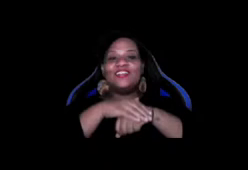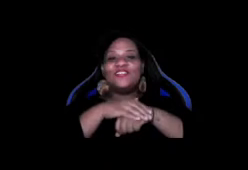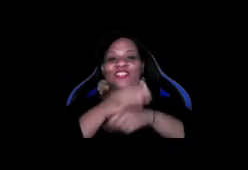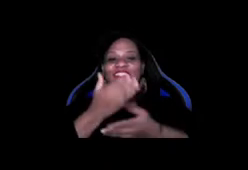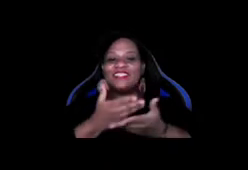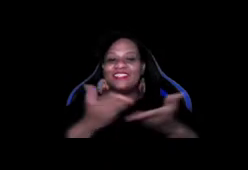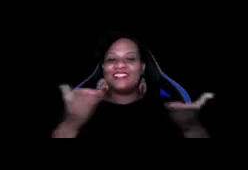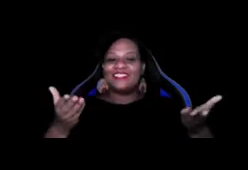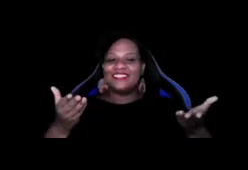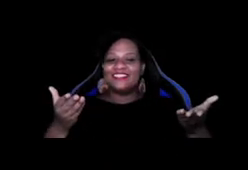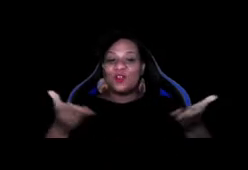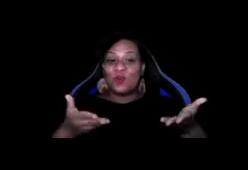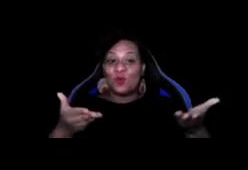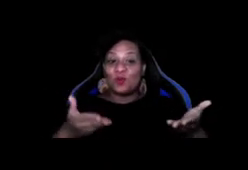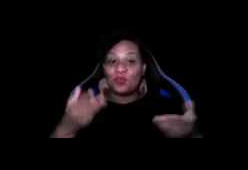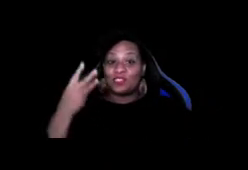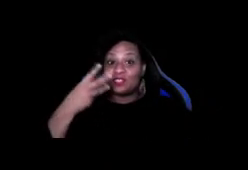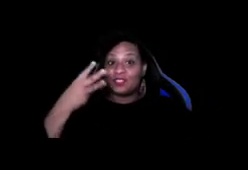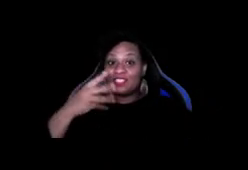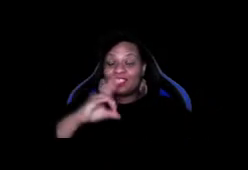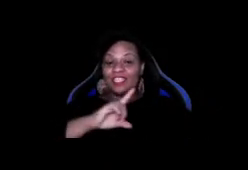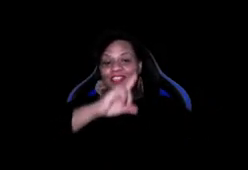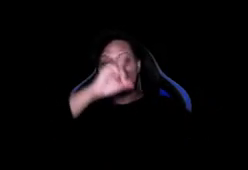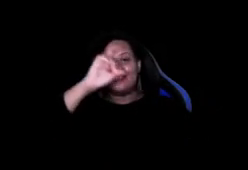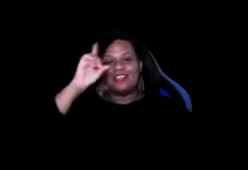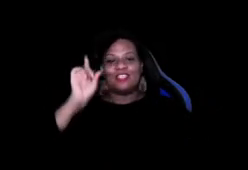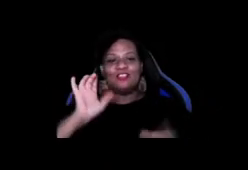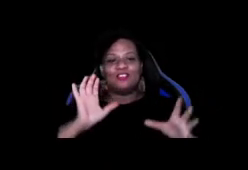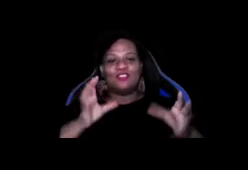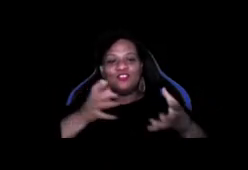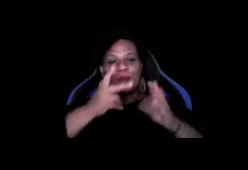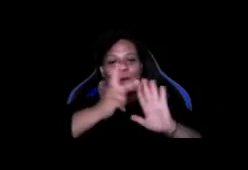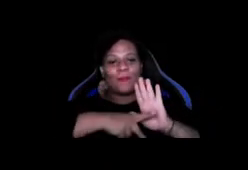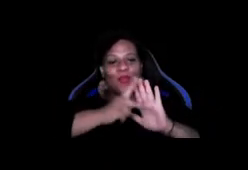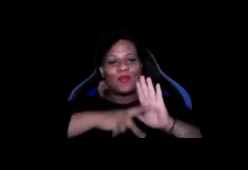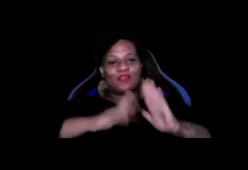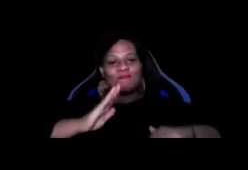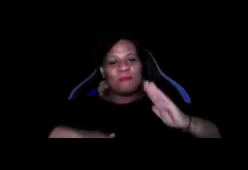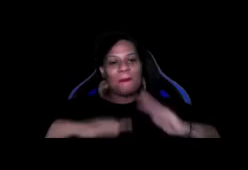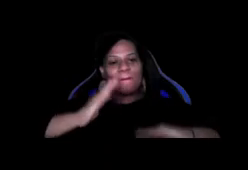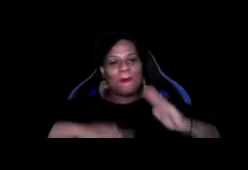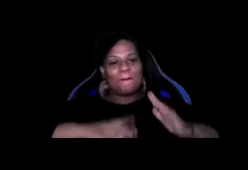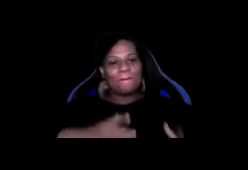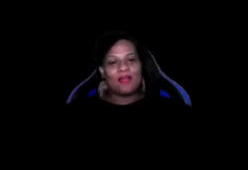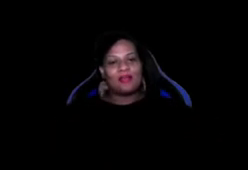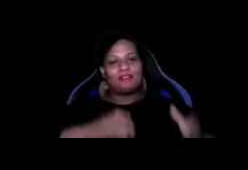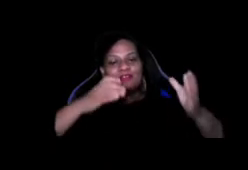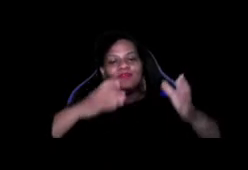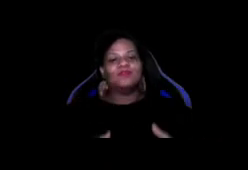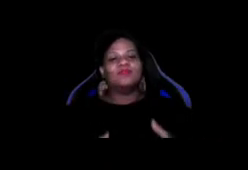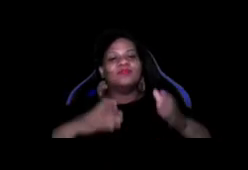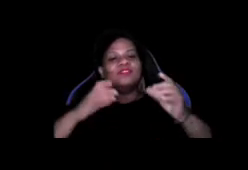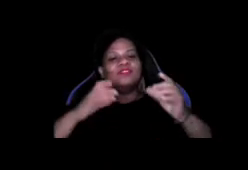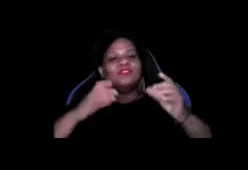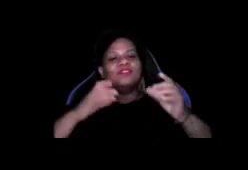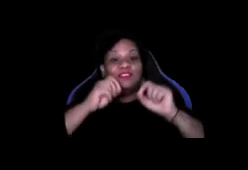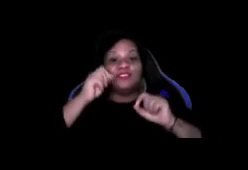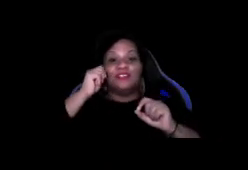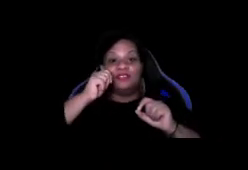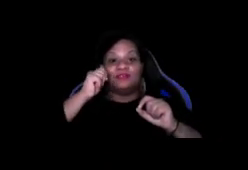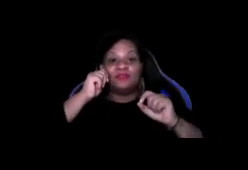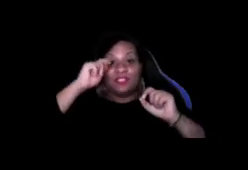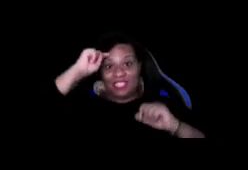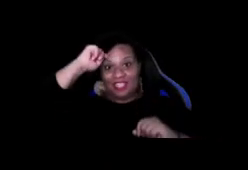Estamos aqui no terceiro dia do Circuito Tamboreira Percussiva, um circuito que reúne mulheres negras e